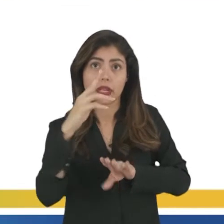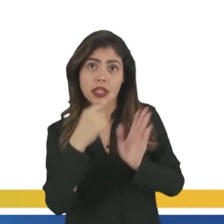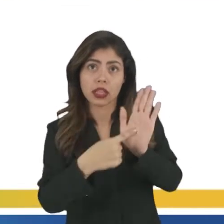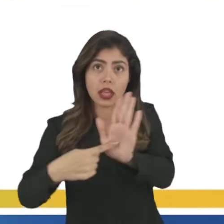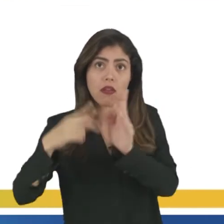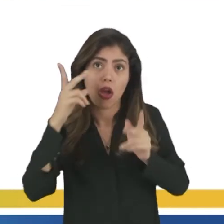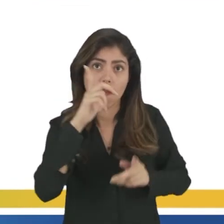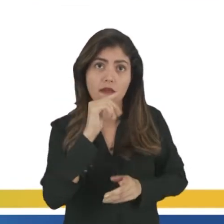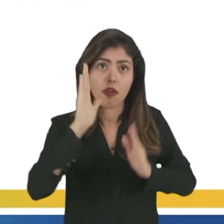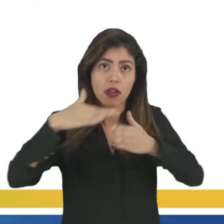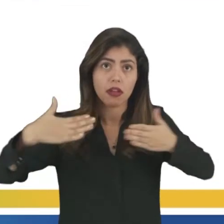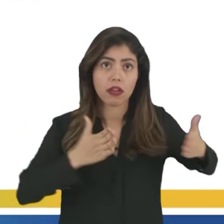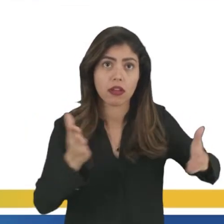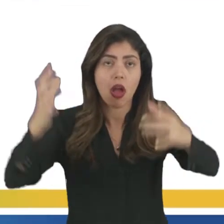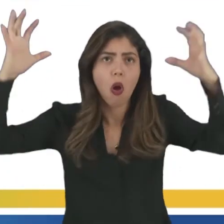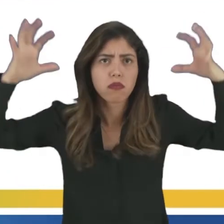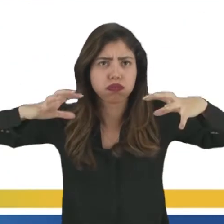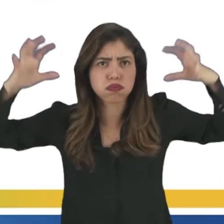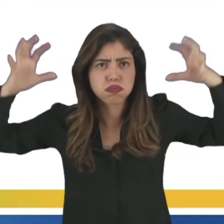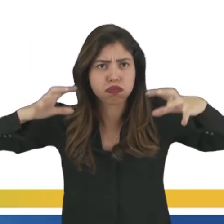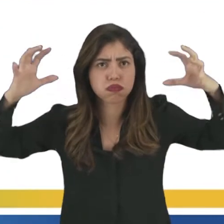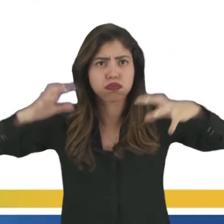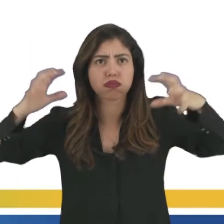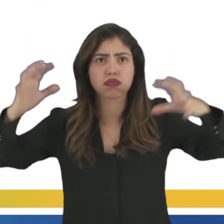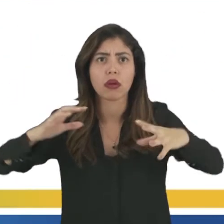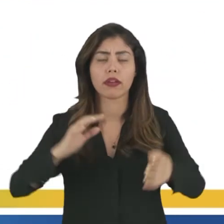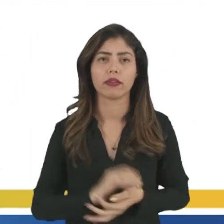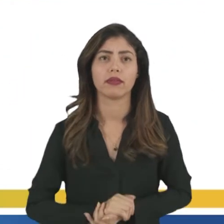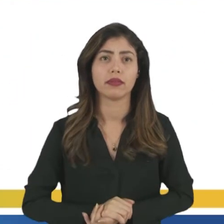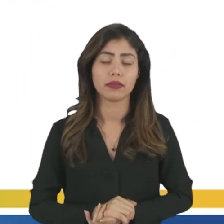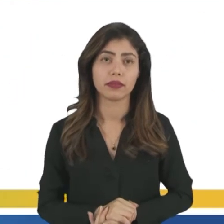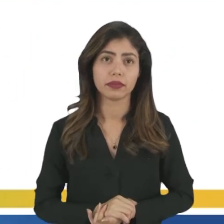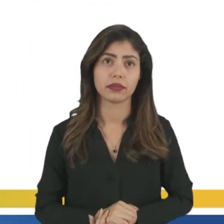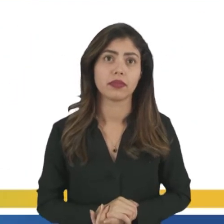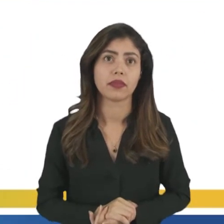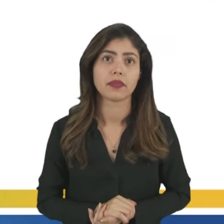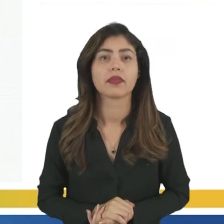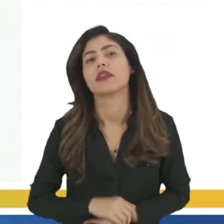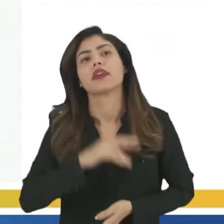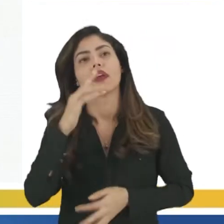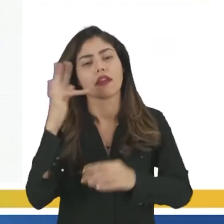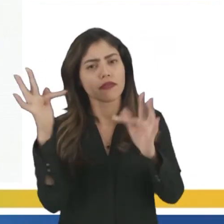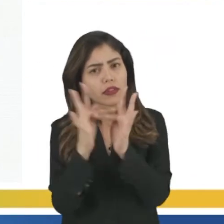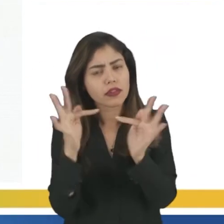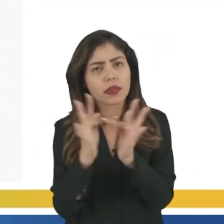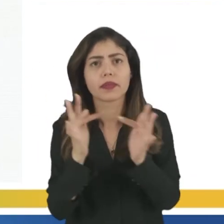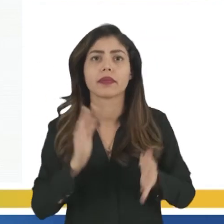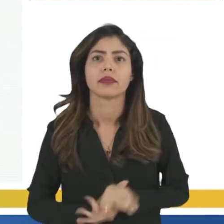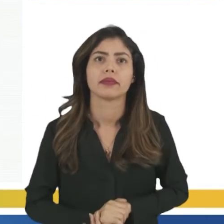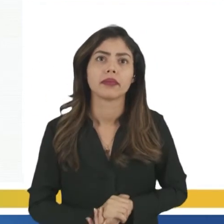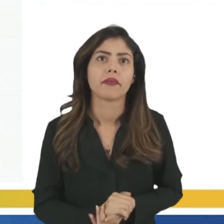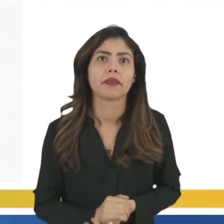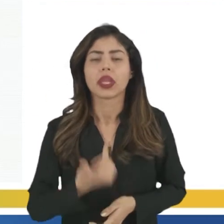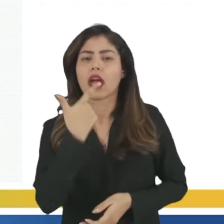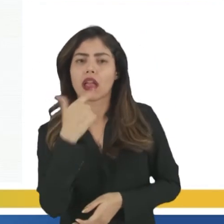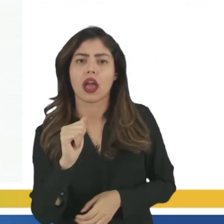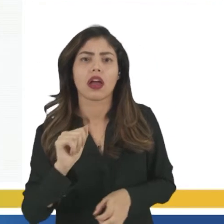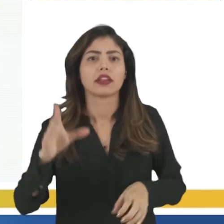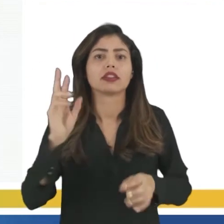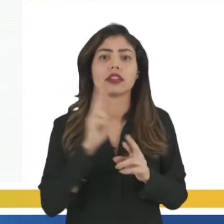os rios e anunciava as chuvas. Então, esses são alguns dos deuses, né, da religião fenícia, tá, pessoal? Em termos de linguagem,